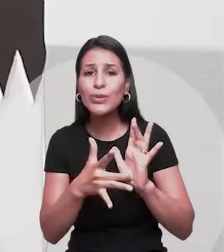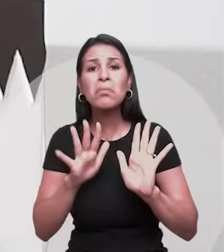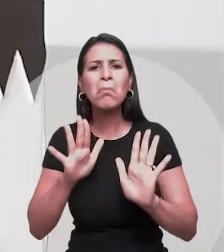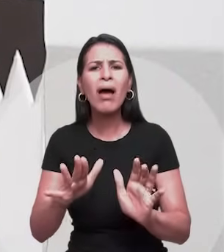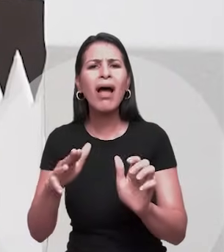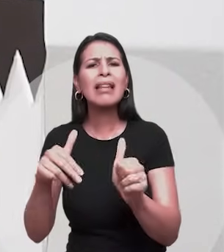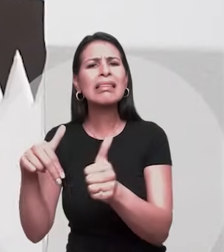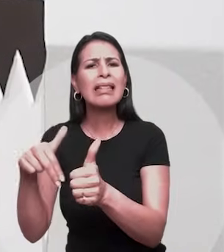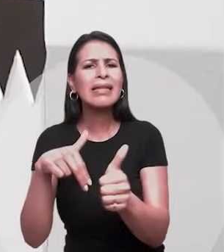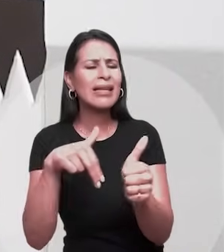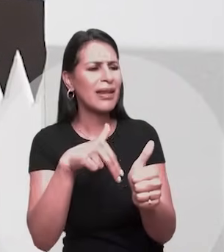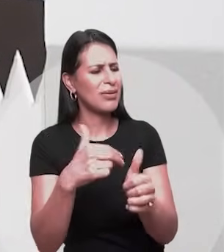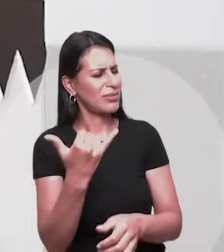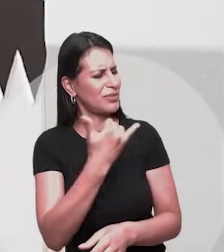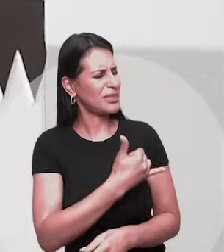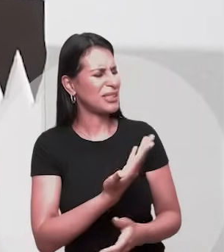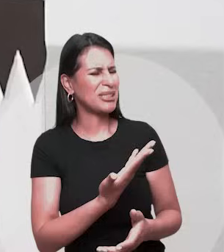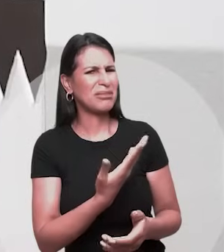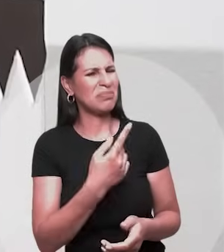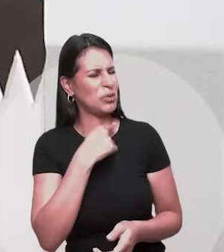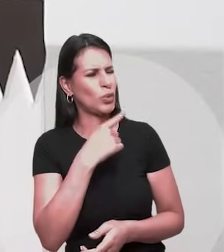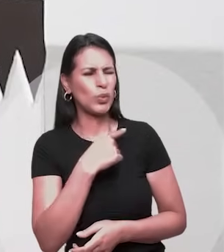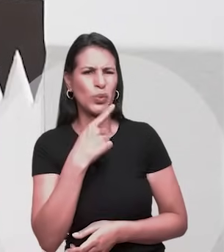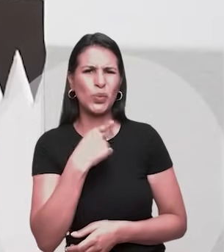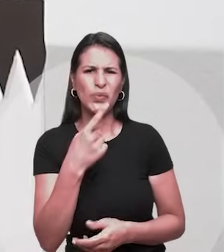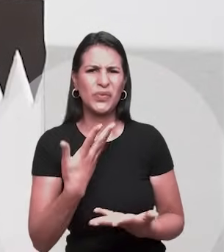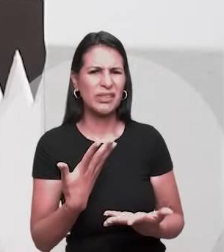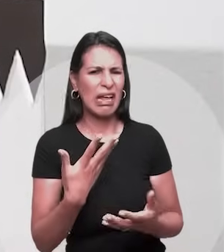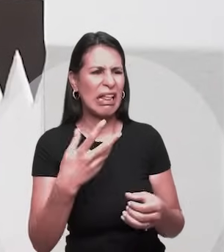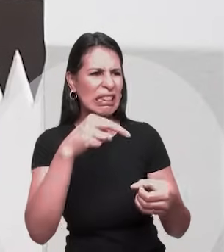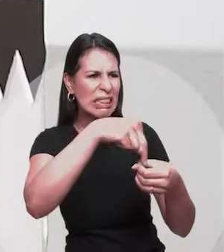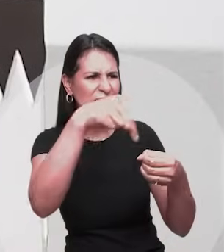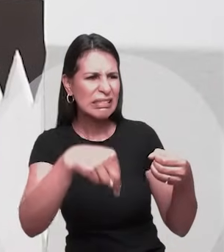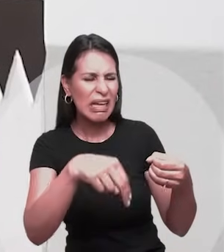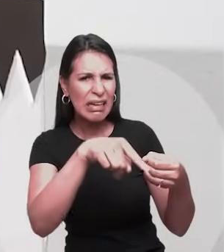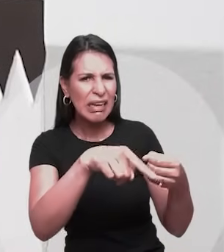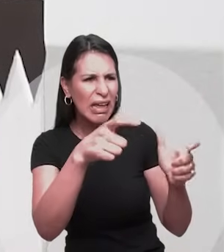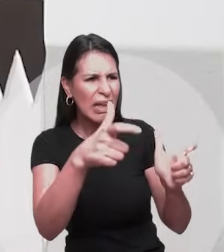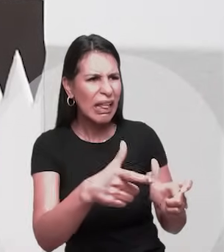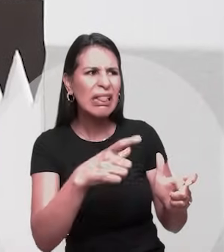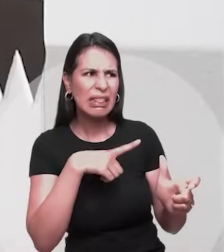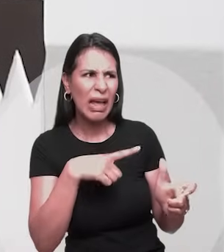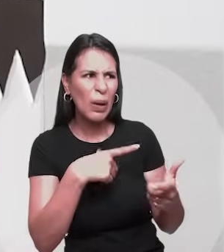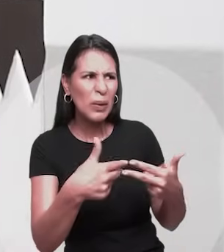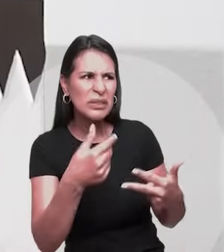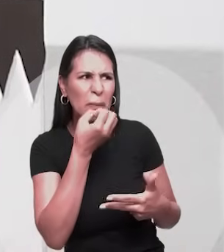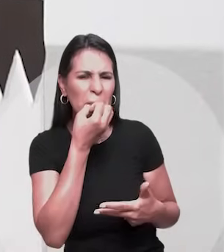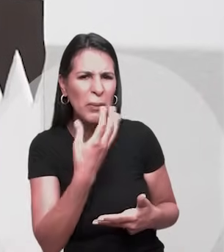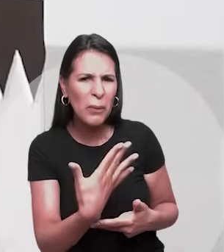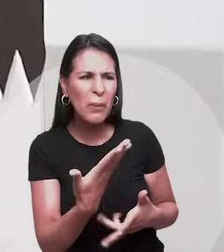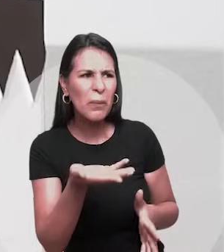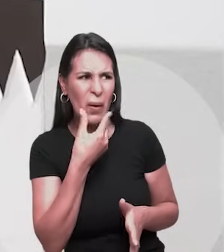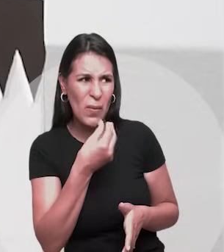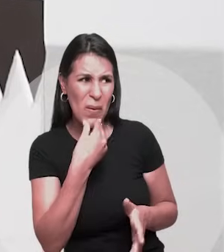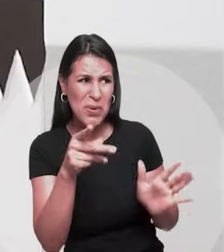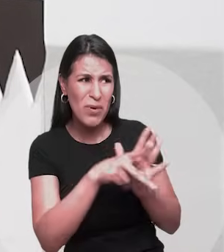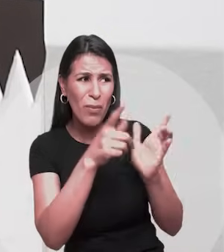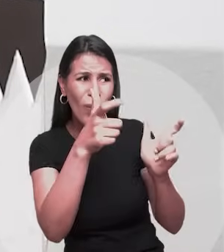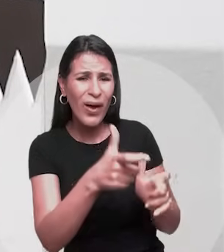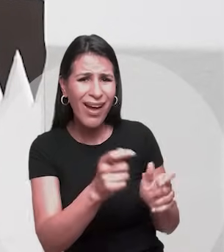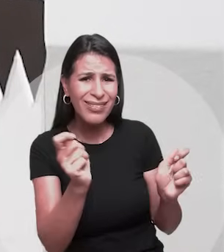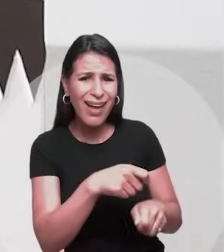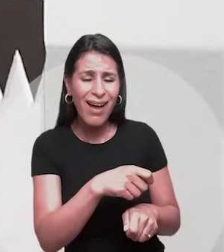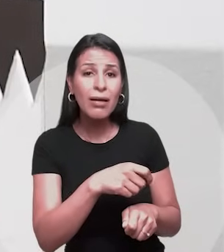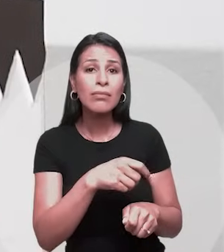Felipe: pode vir alguém bom de Nazaré? E Felipe o incentiva: vem e